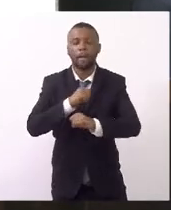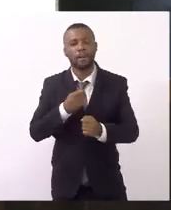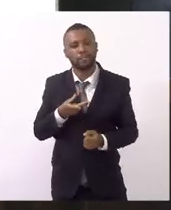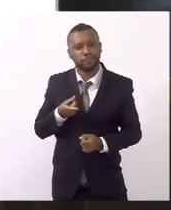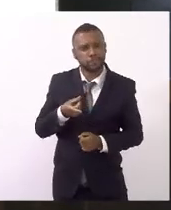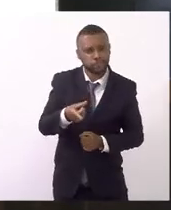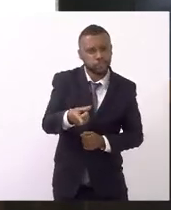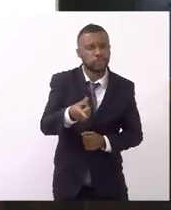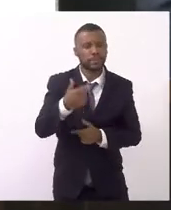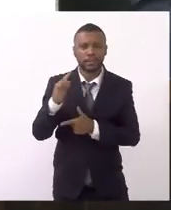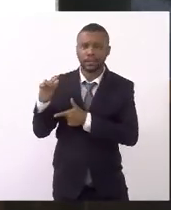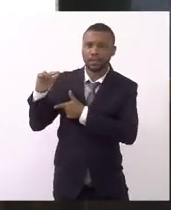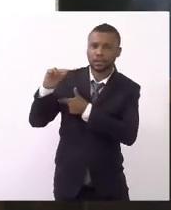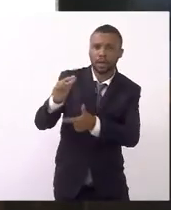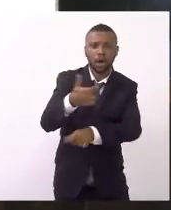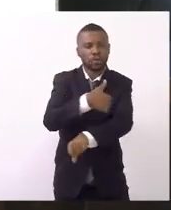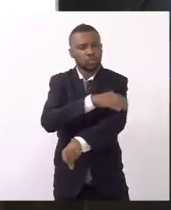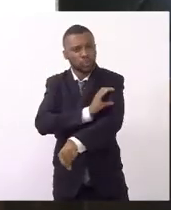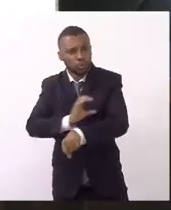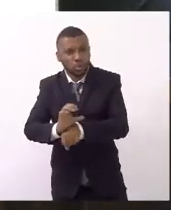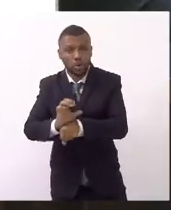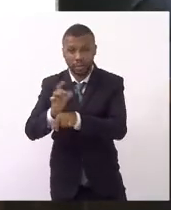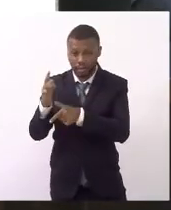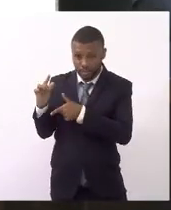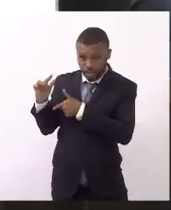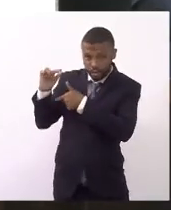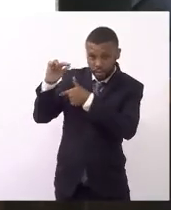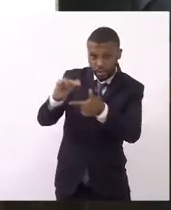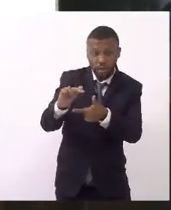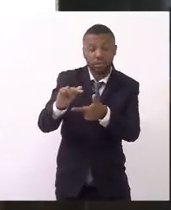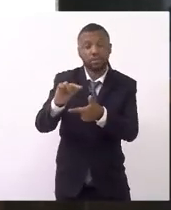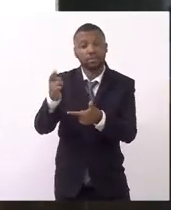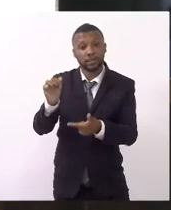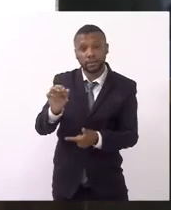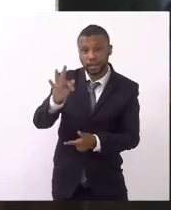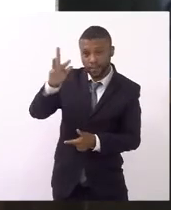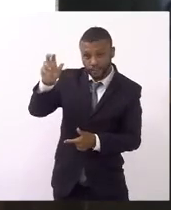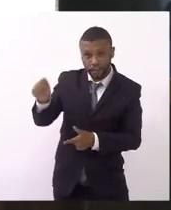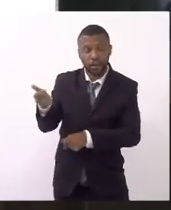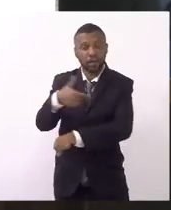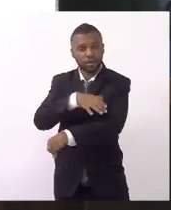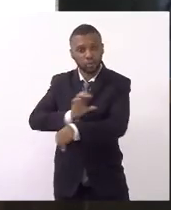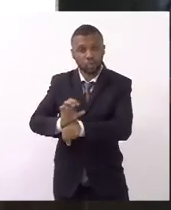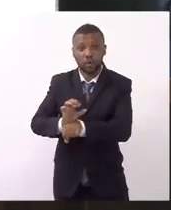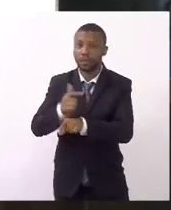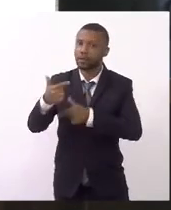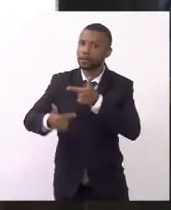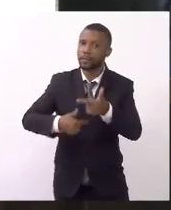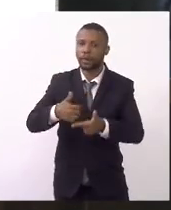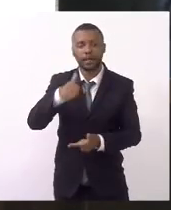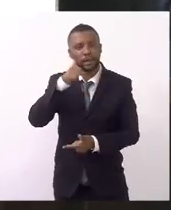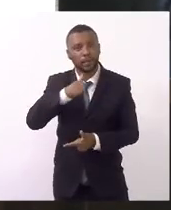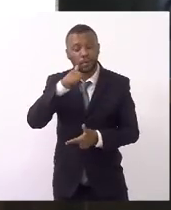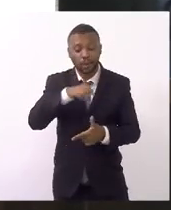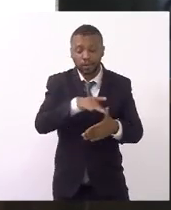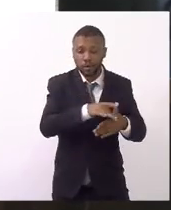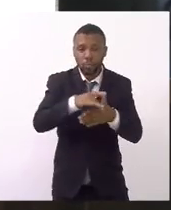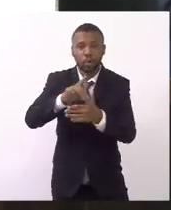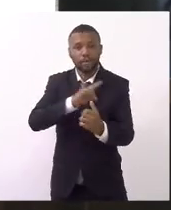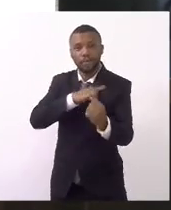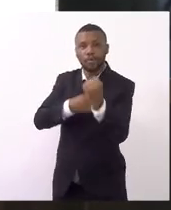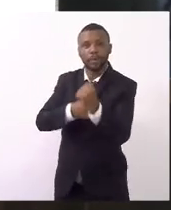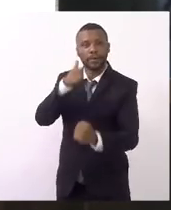cultura e valorização das religiões de matriz afro-brasileira e atuação das mulheres como força feminina